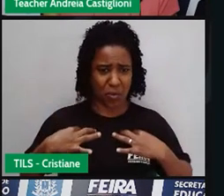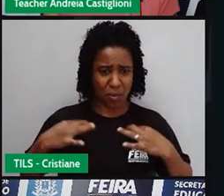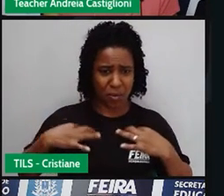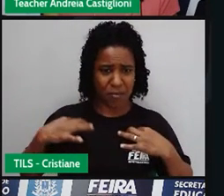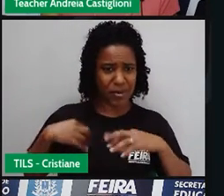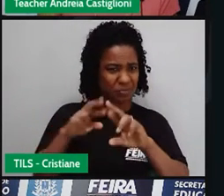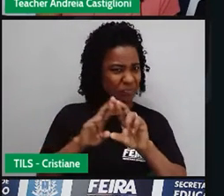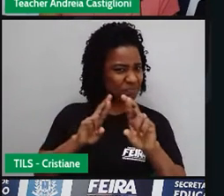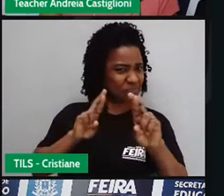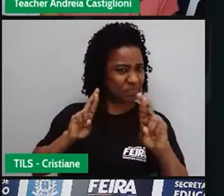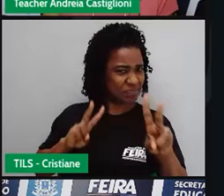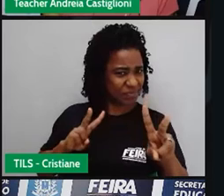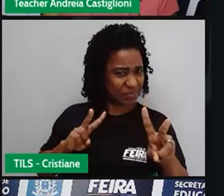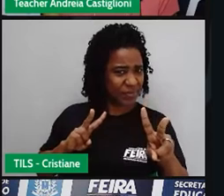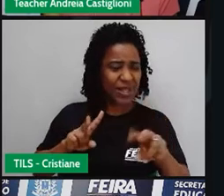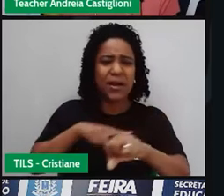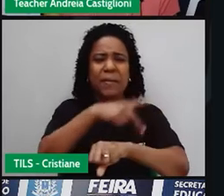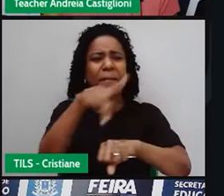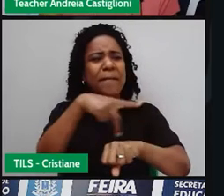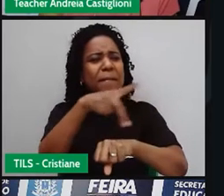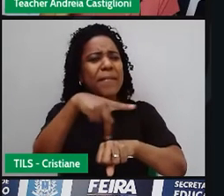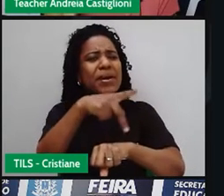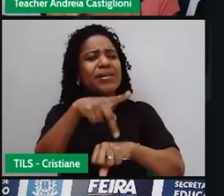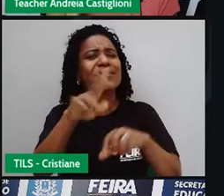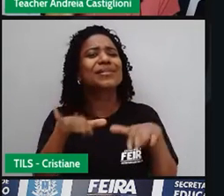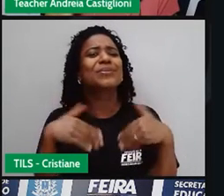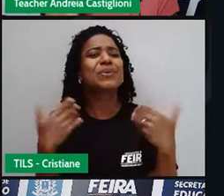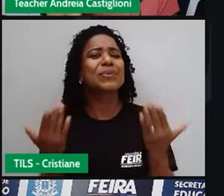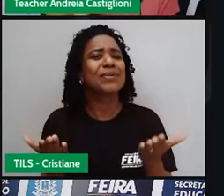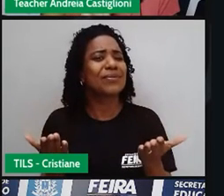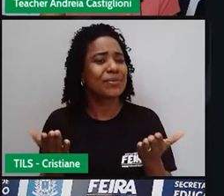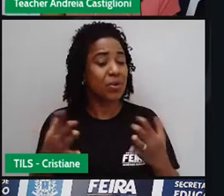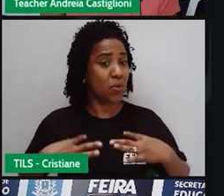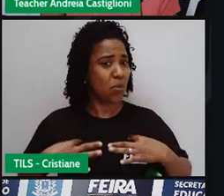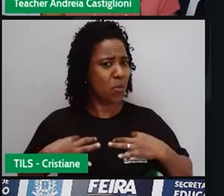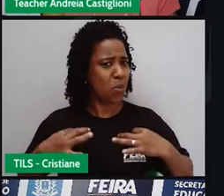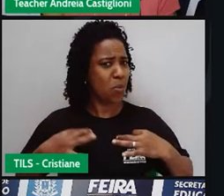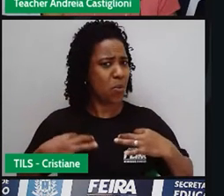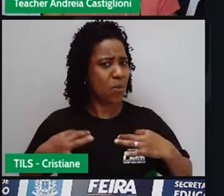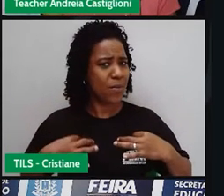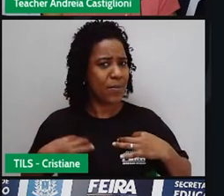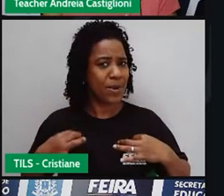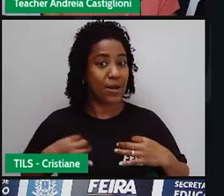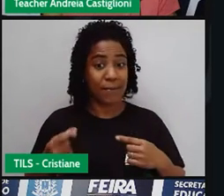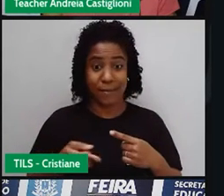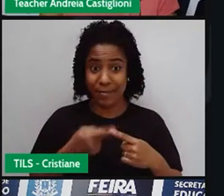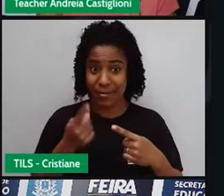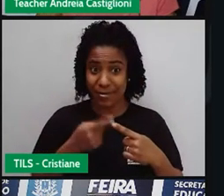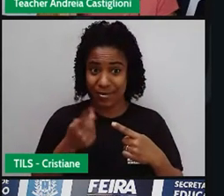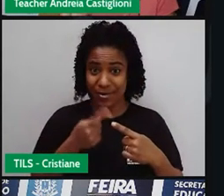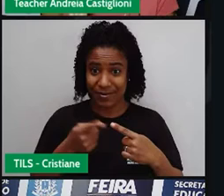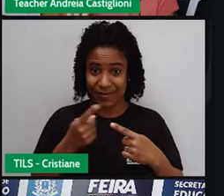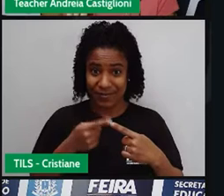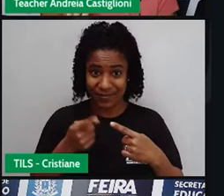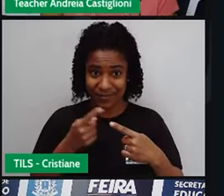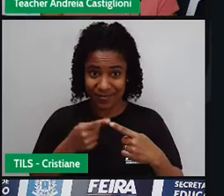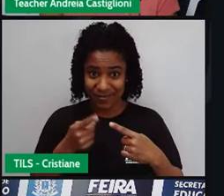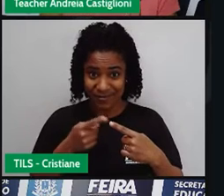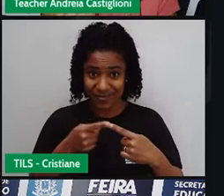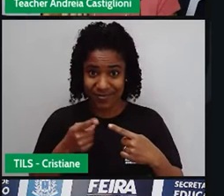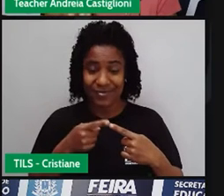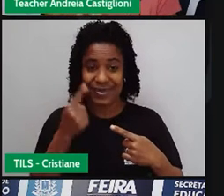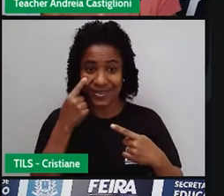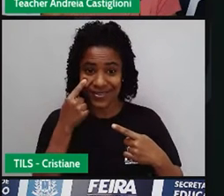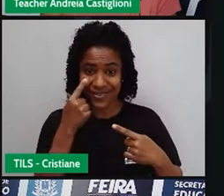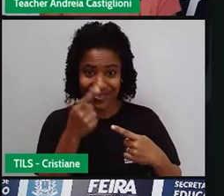é de que país vocês acham que são essas roupas Observe bem A primeira imagem nós temos aí três